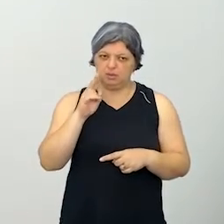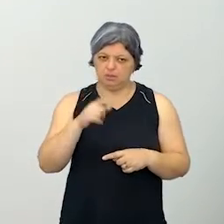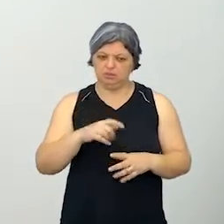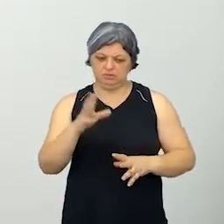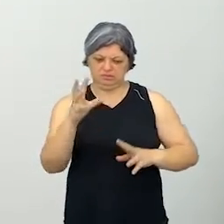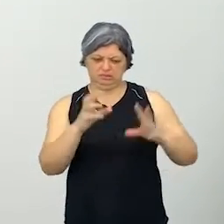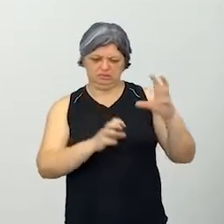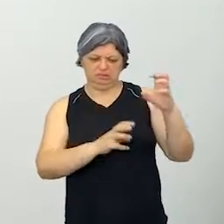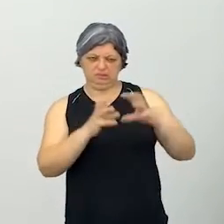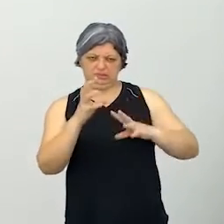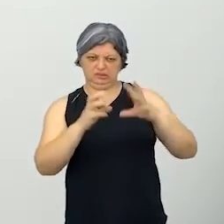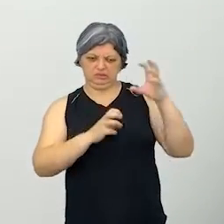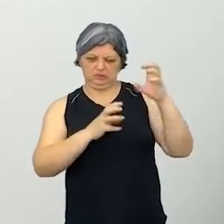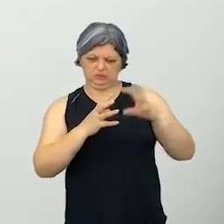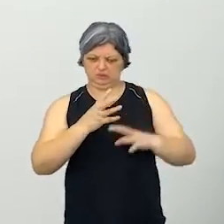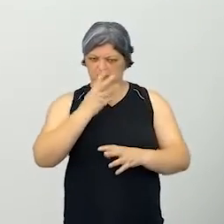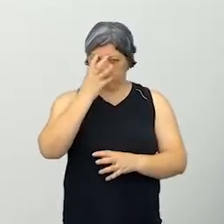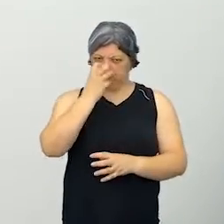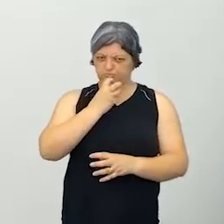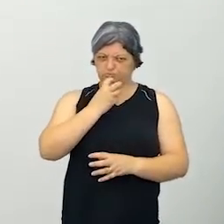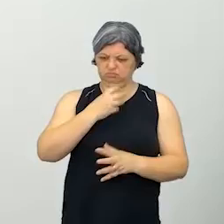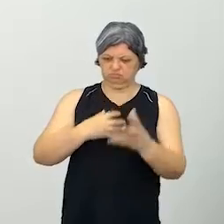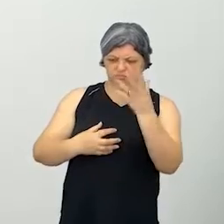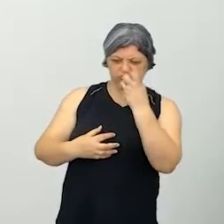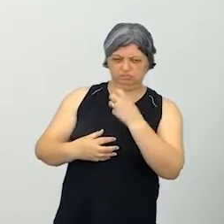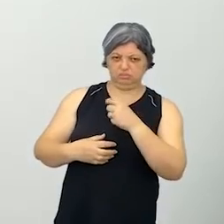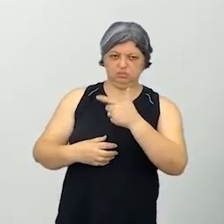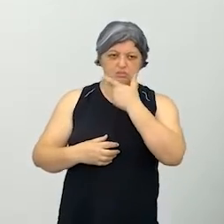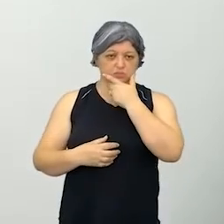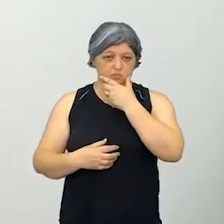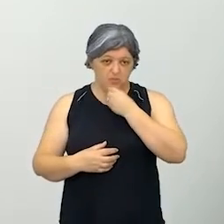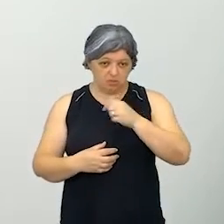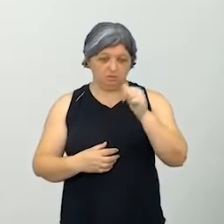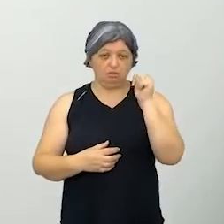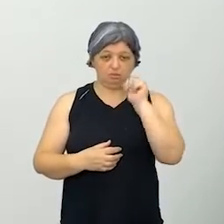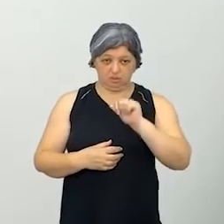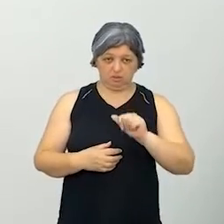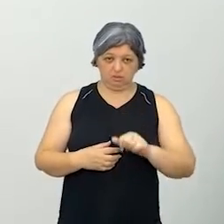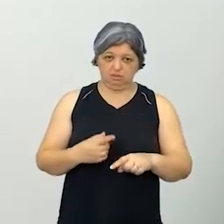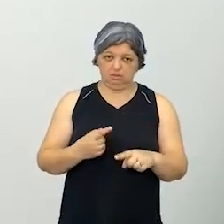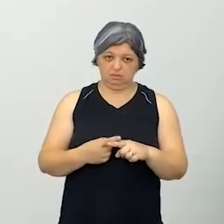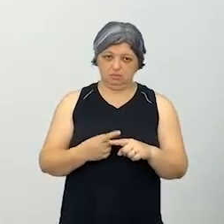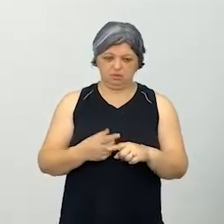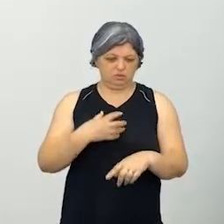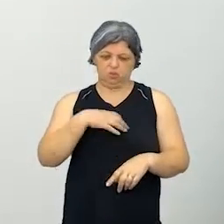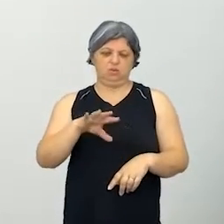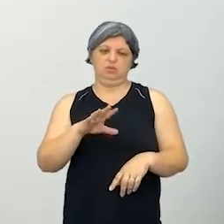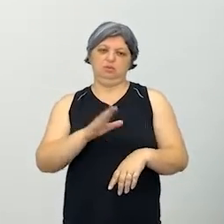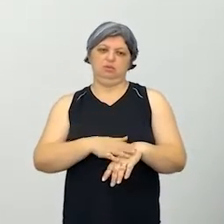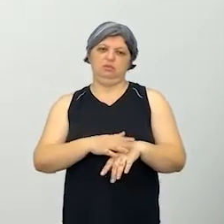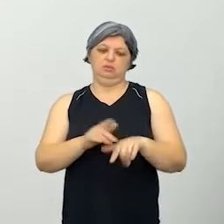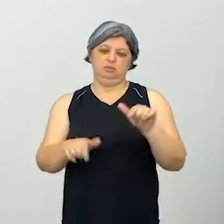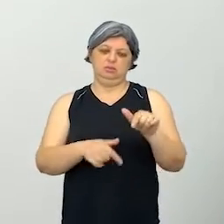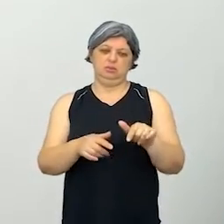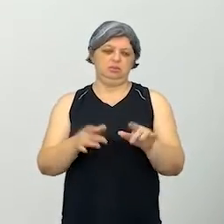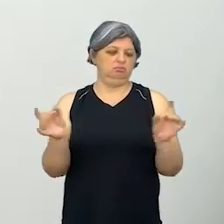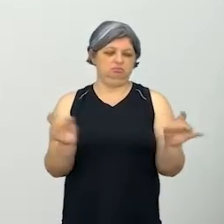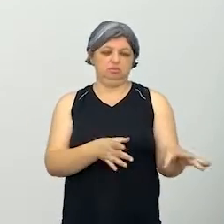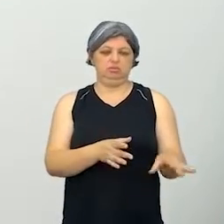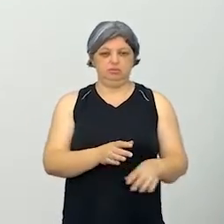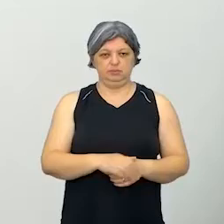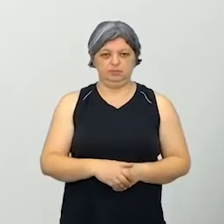né? Bastante alterados nesse momento entre as duas crianças que já não estão mais querendo fazer o trabalho. O que nós